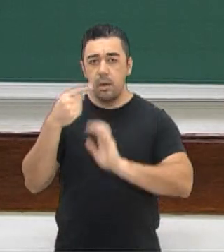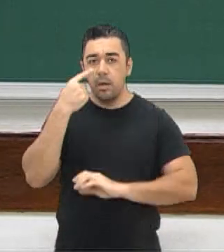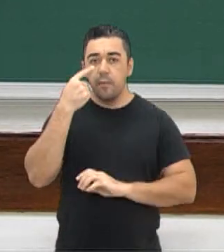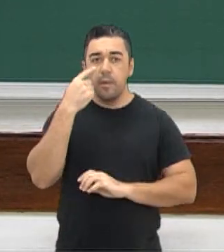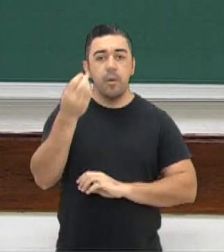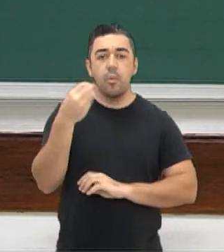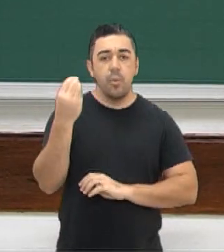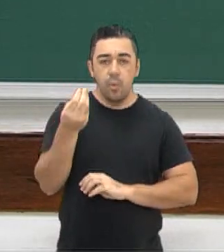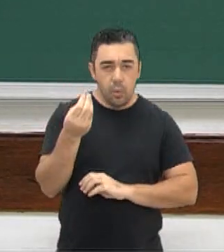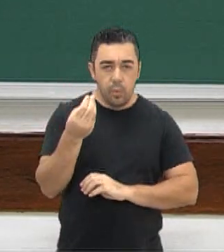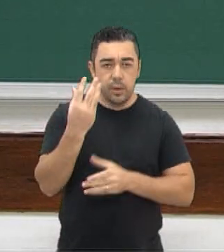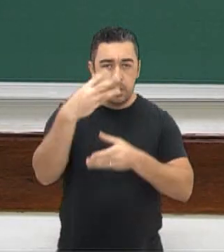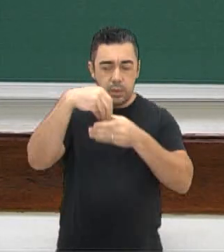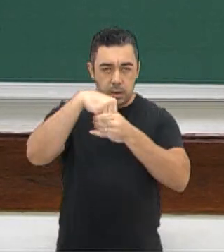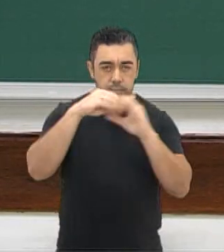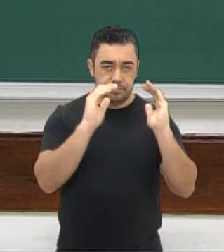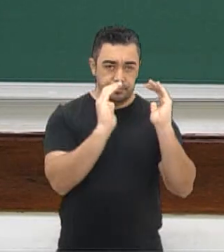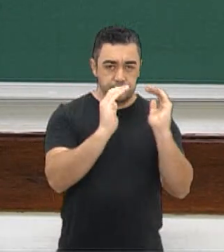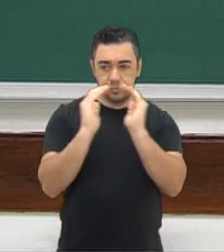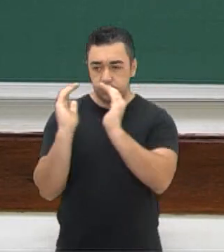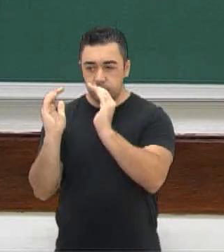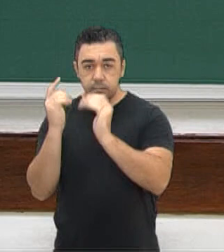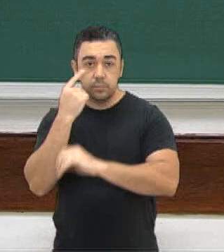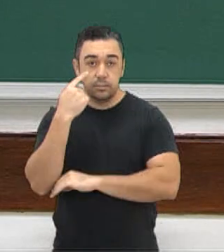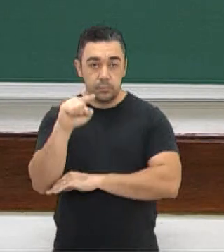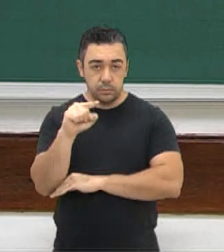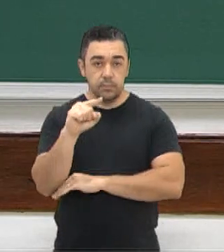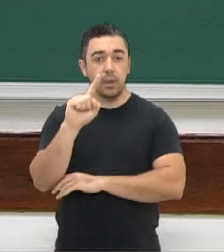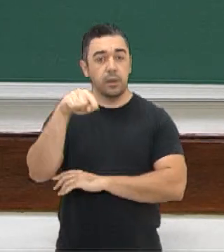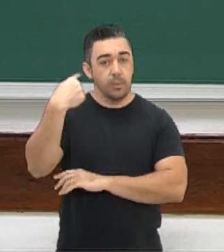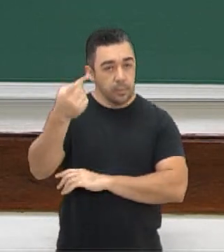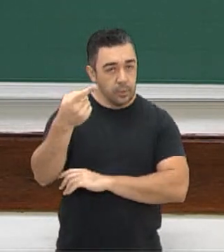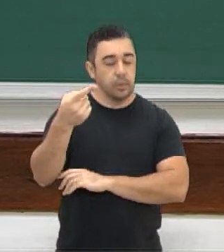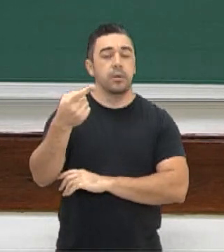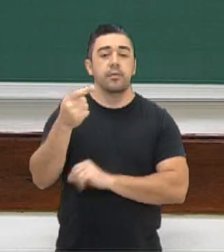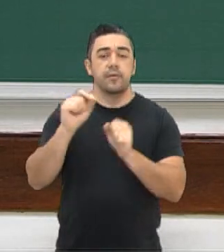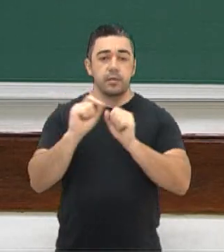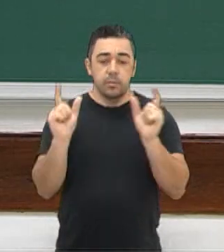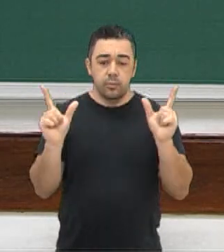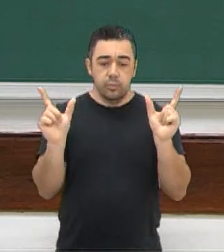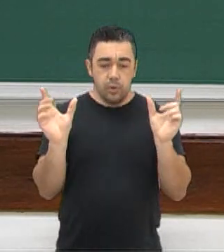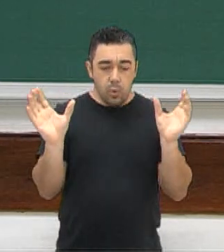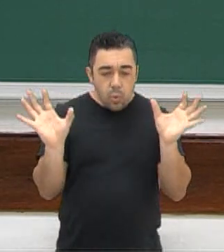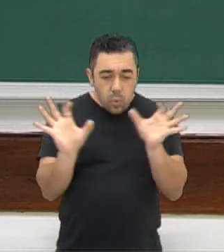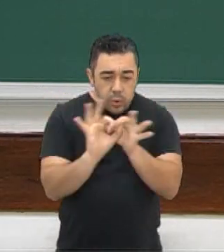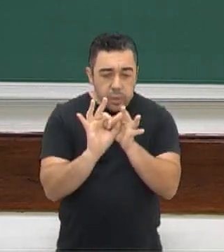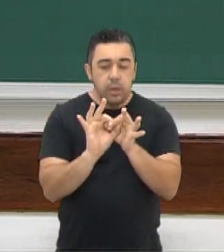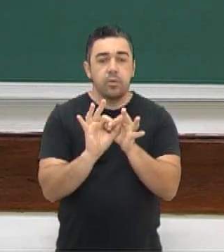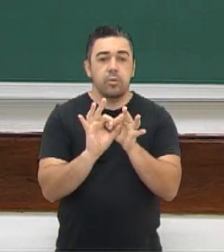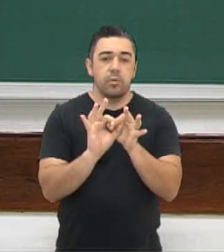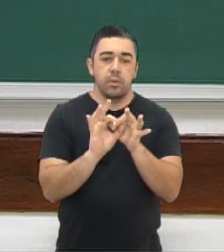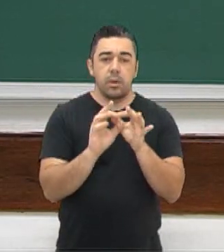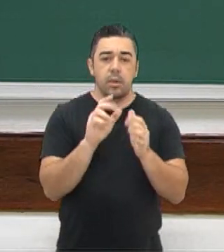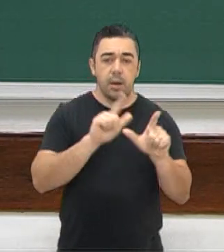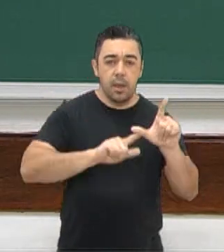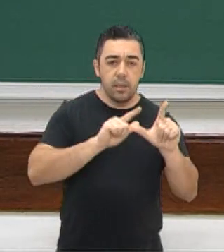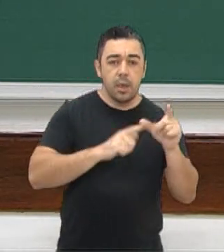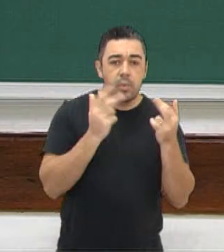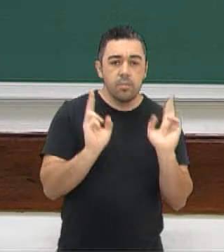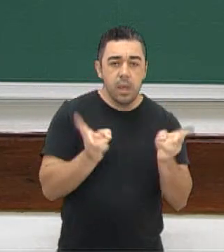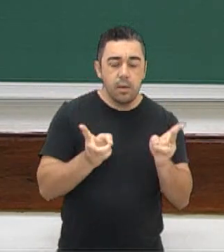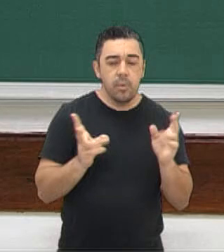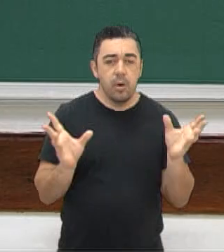do parênteses, fazemos a regra do sinal e daí na sequência unimos as letras iguais, unimos os